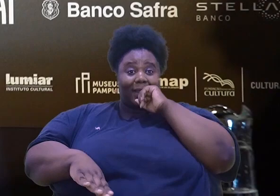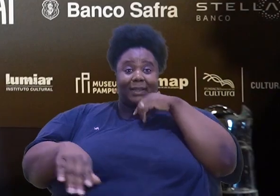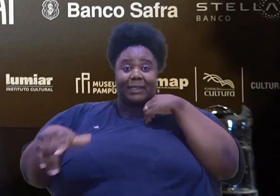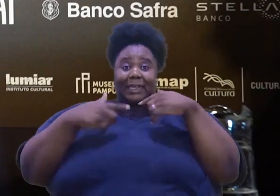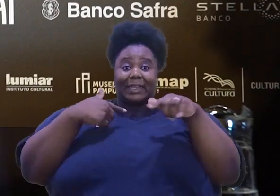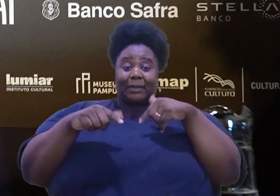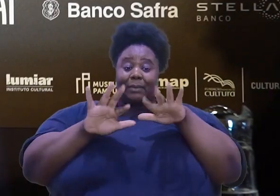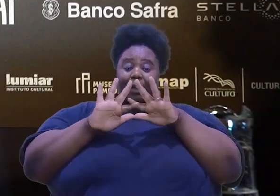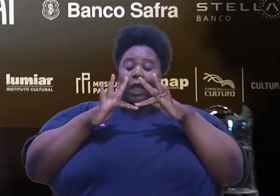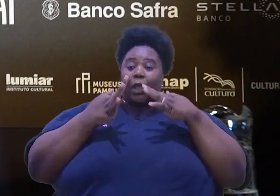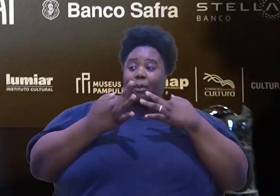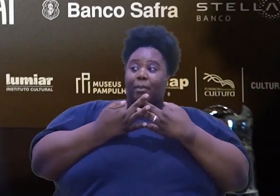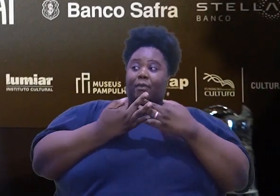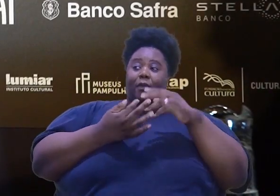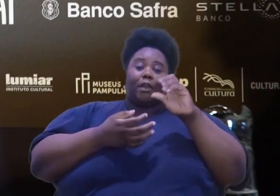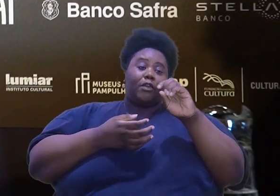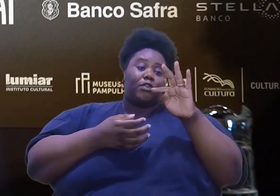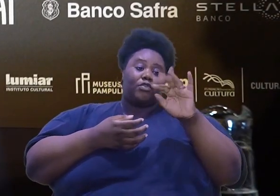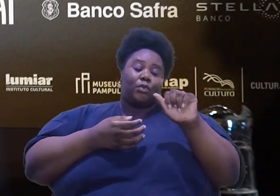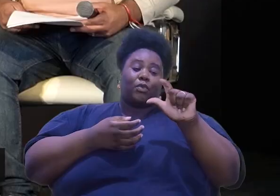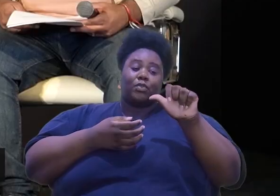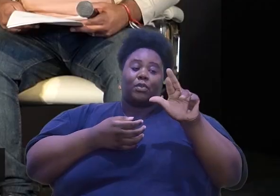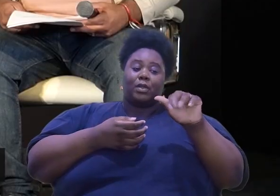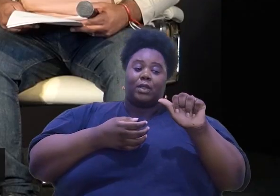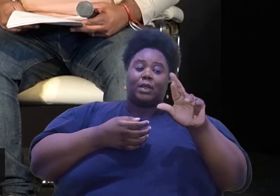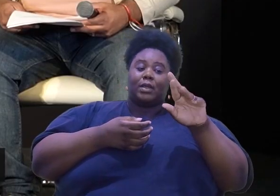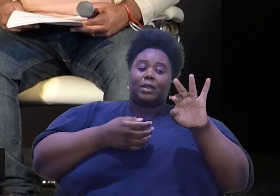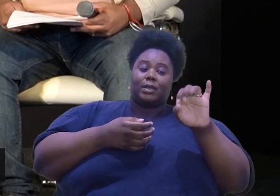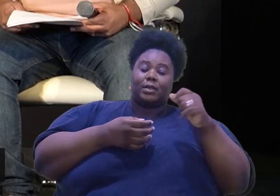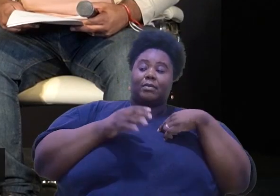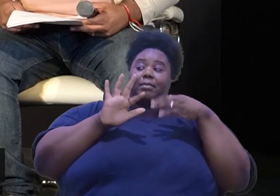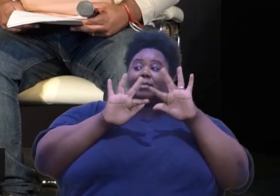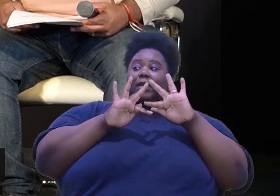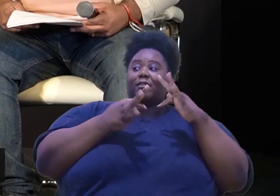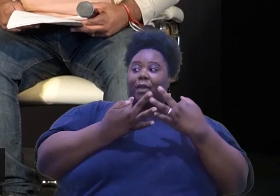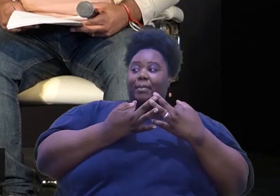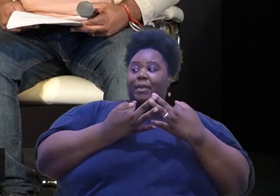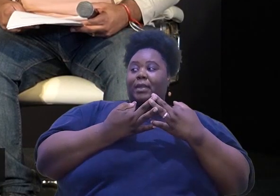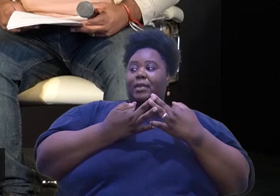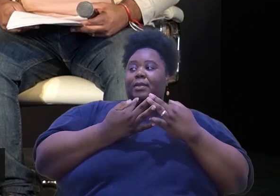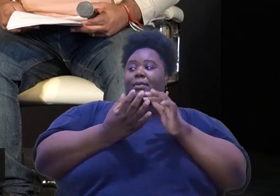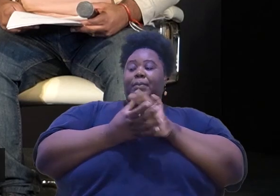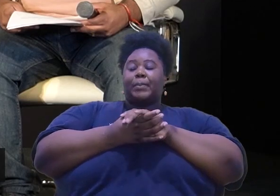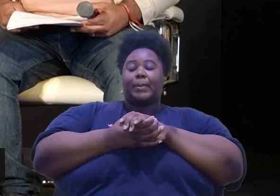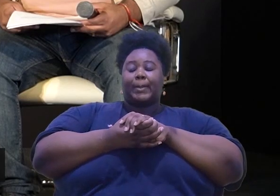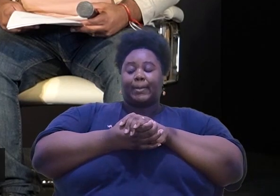trabalhou para a família de Otto Lara Rezende, trabalhou para a família de